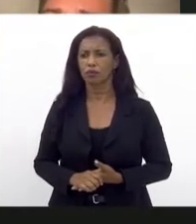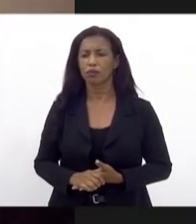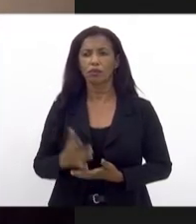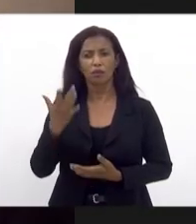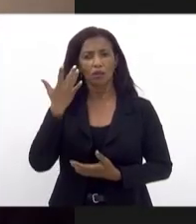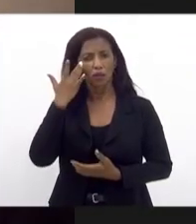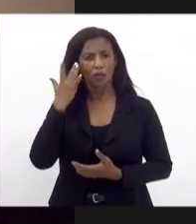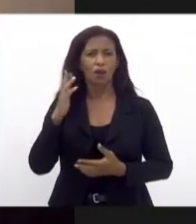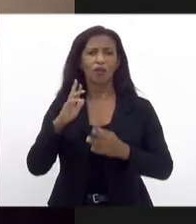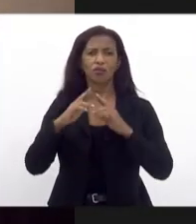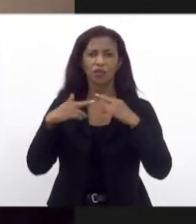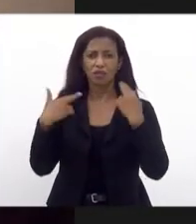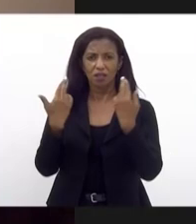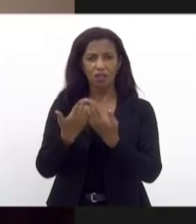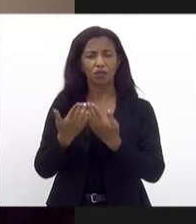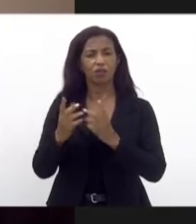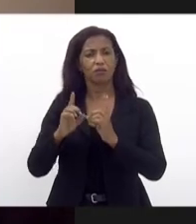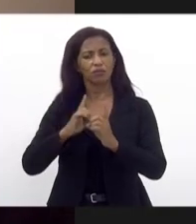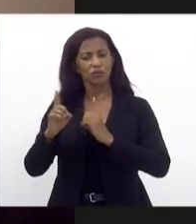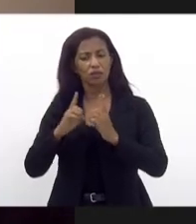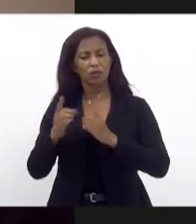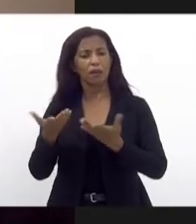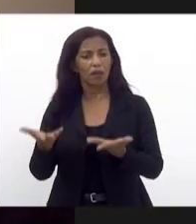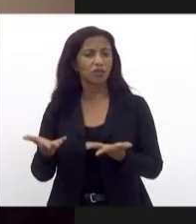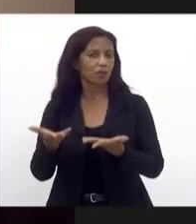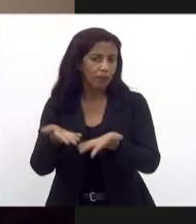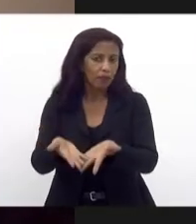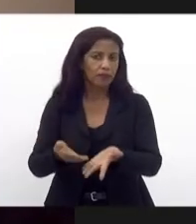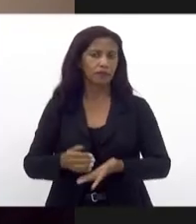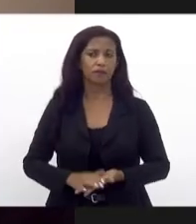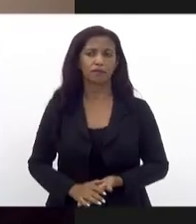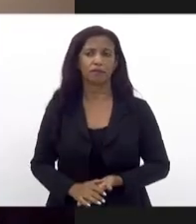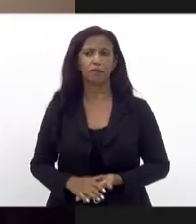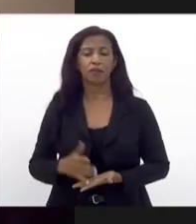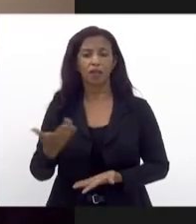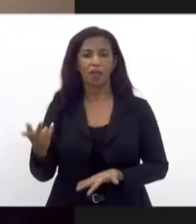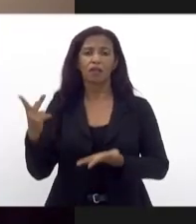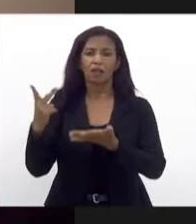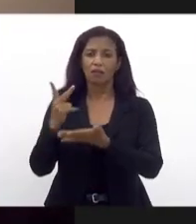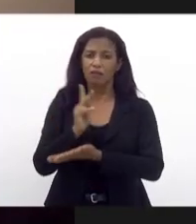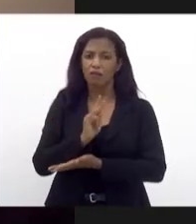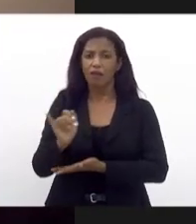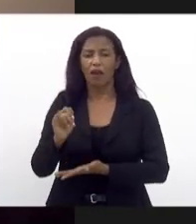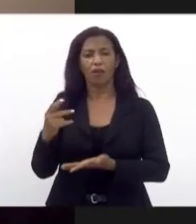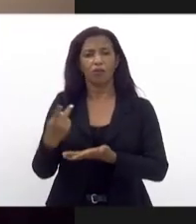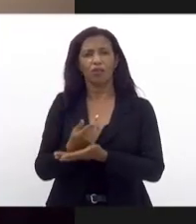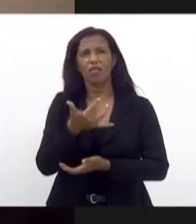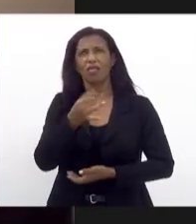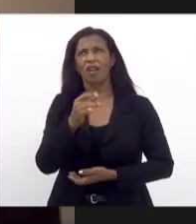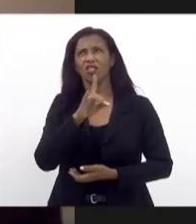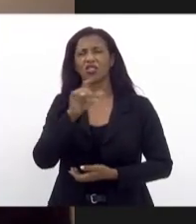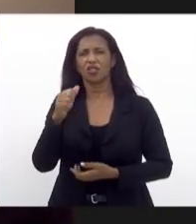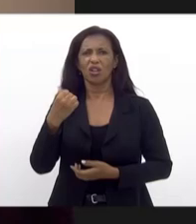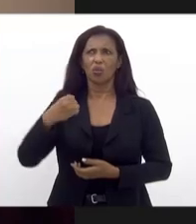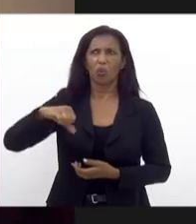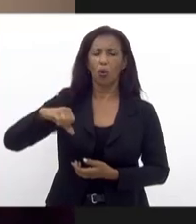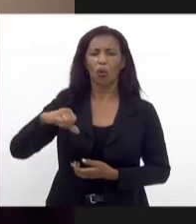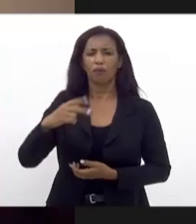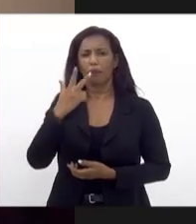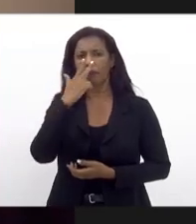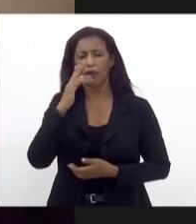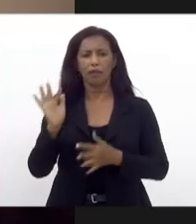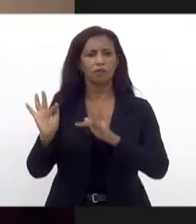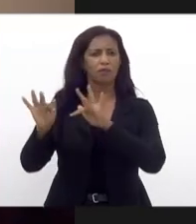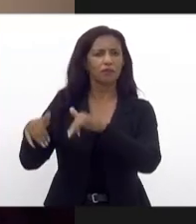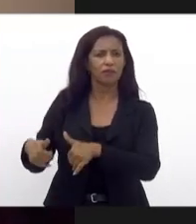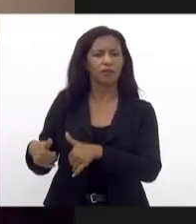essa sessão de debate é justamente o palco para isso. Porque ainda vai haver ainda quase 10 dias, 9 dias para